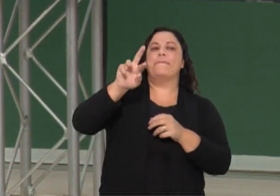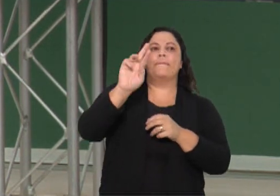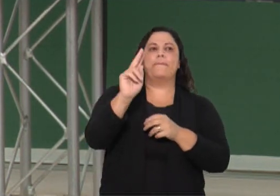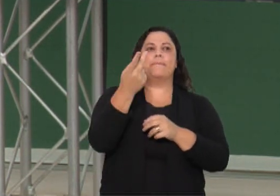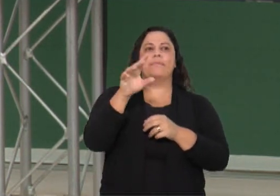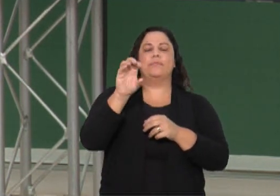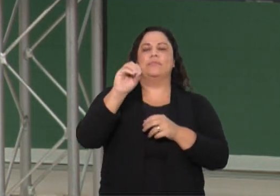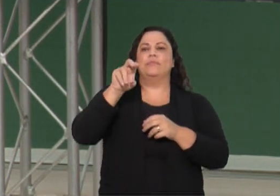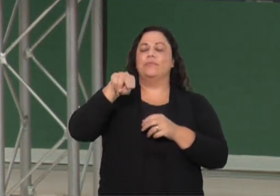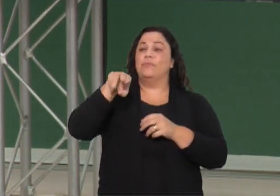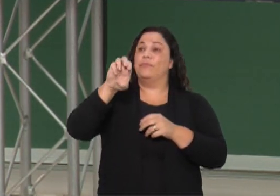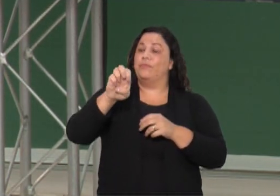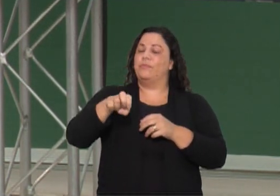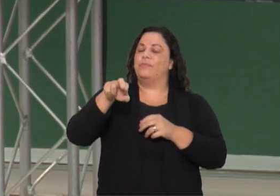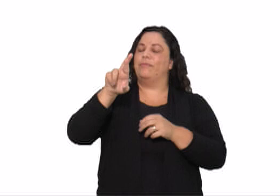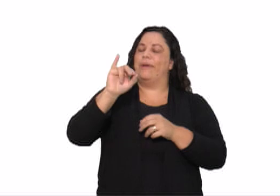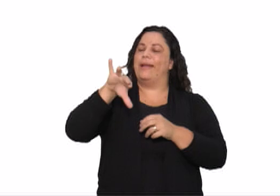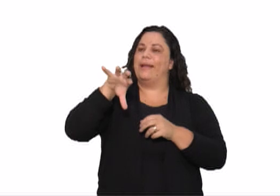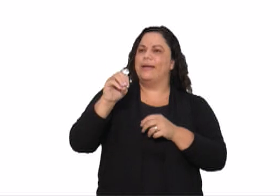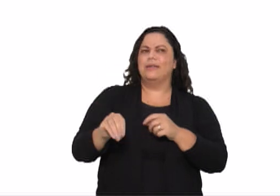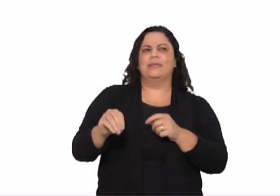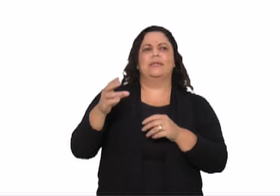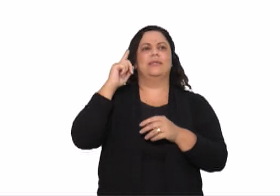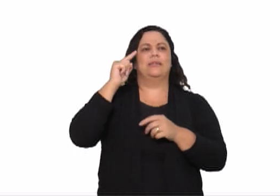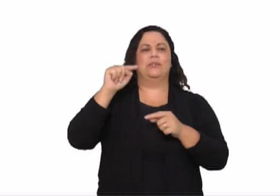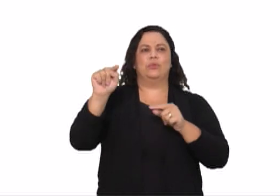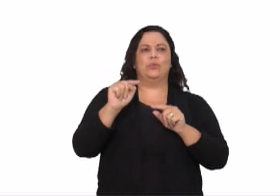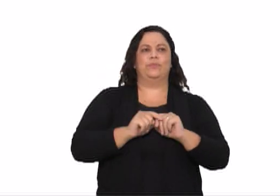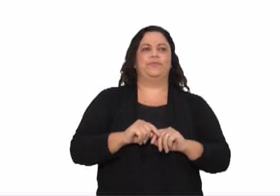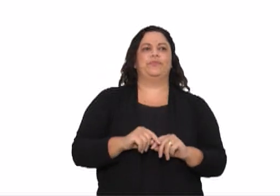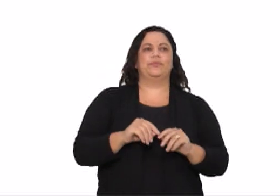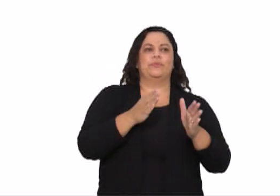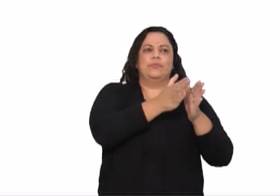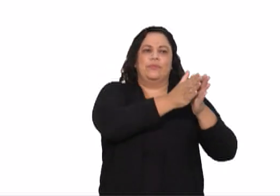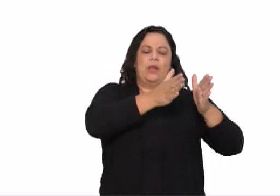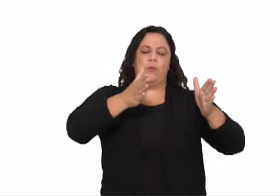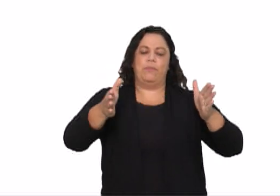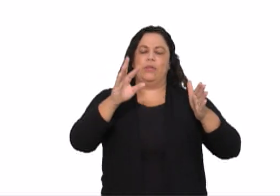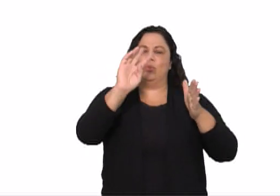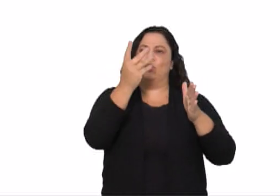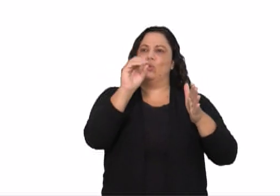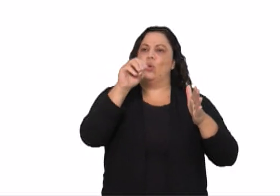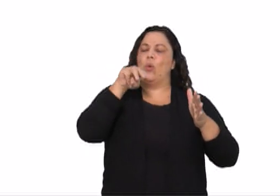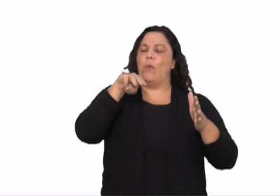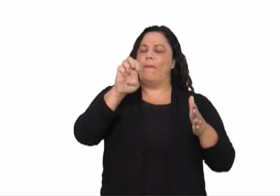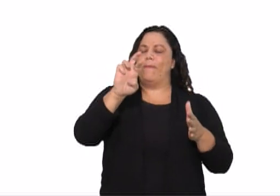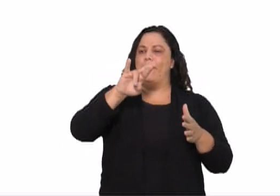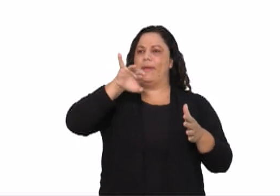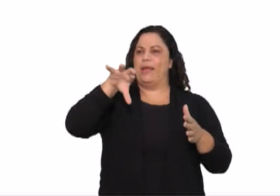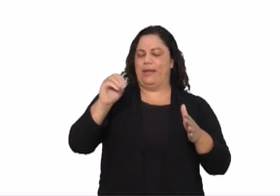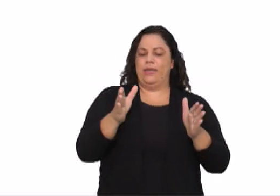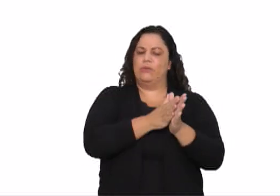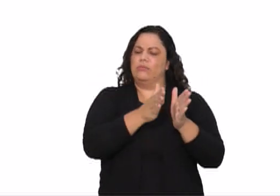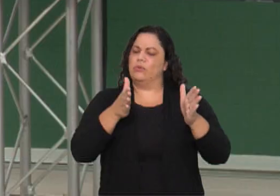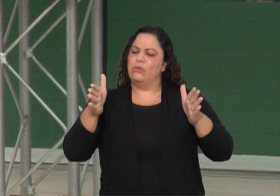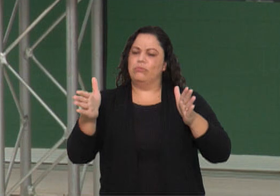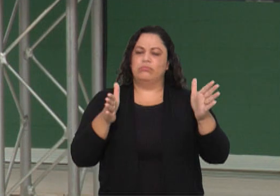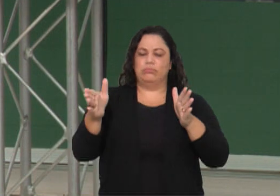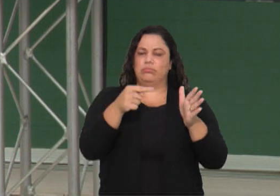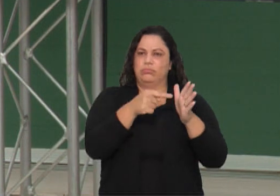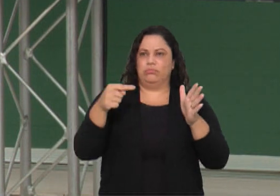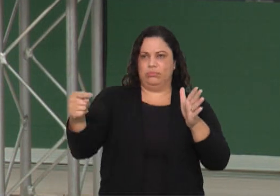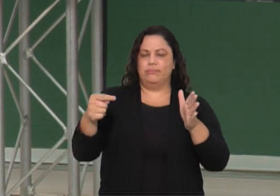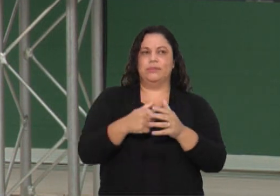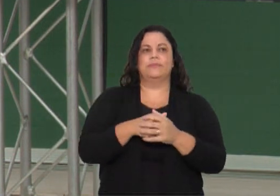lá cretense, lá na ilha, e o período homérico, civilização micênica também, principalmente, nesse período da história